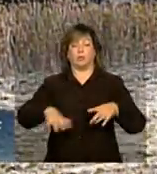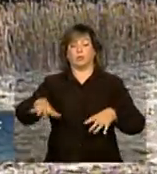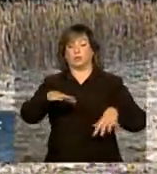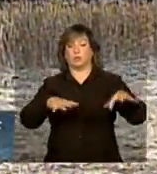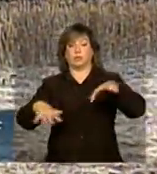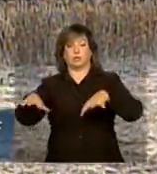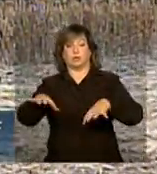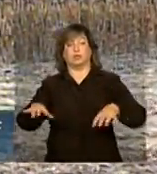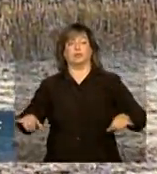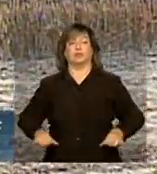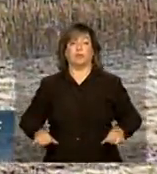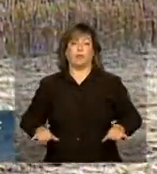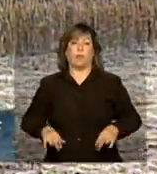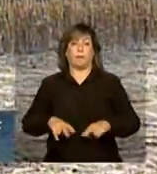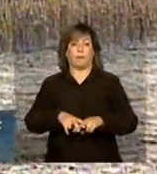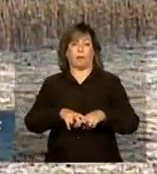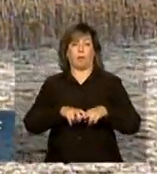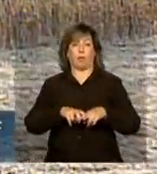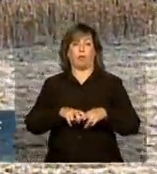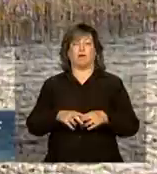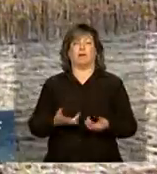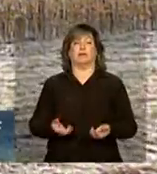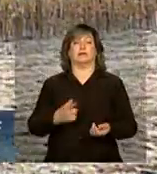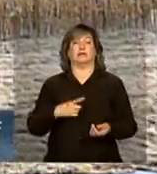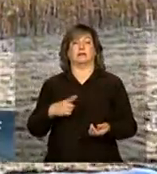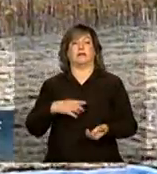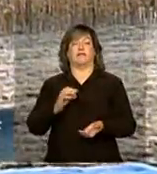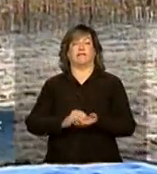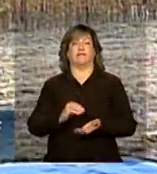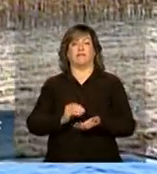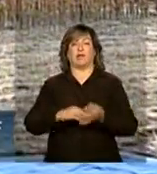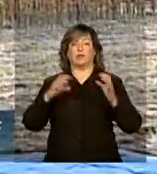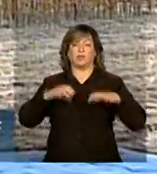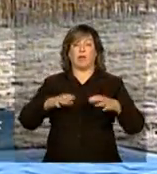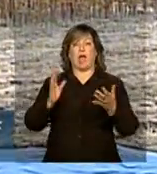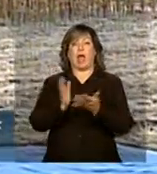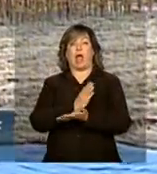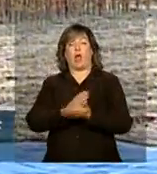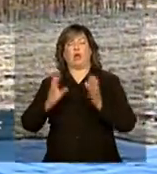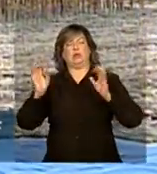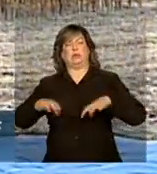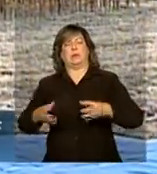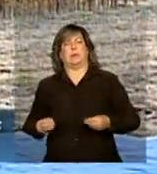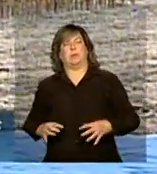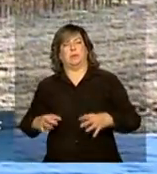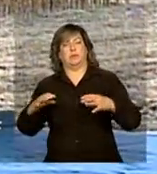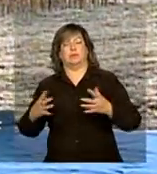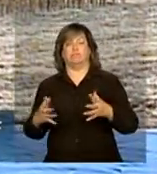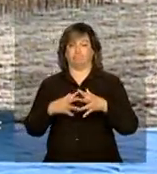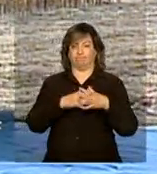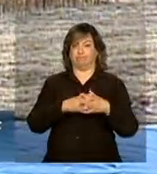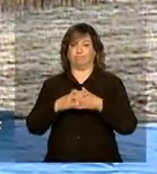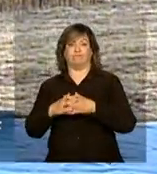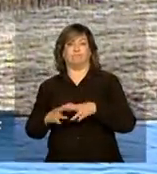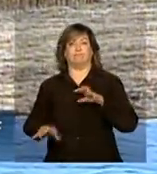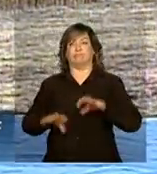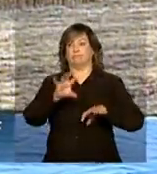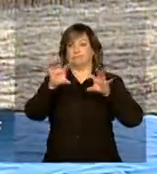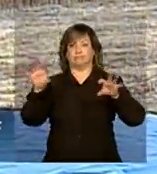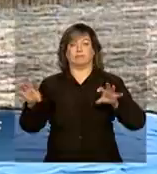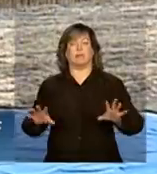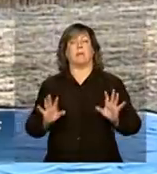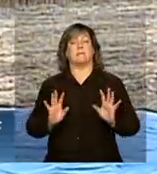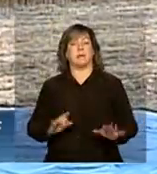estiagem outras com excesso de chuva mas apesar disso de forma geral os produtores estão relatando